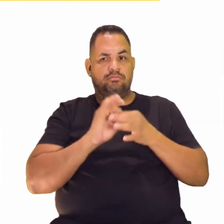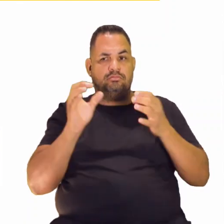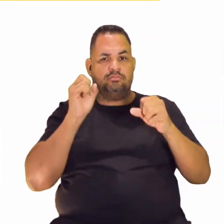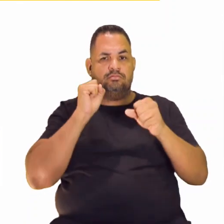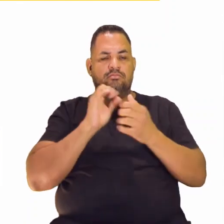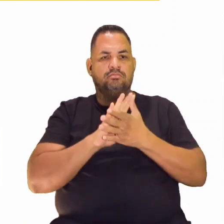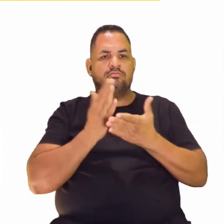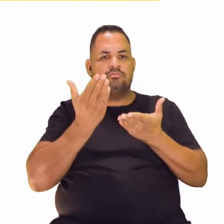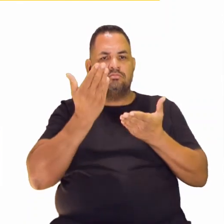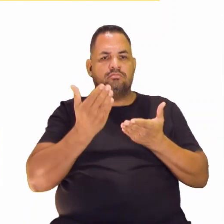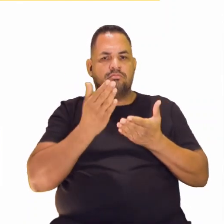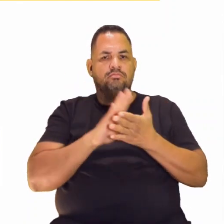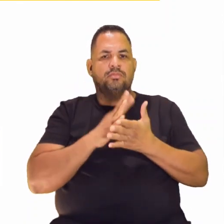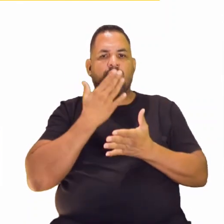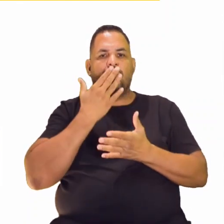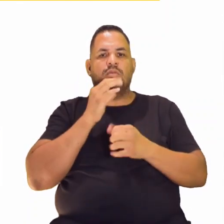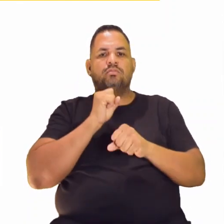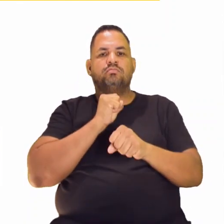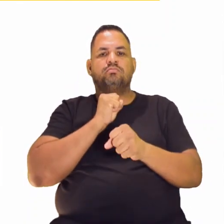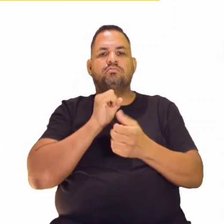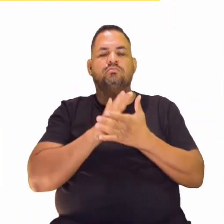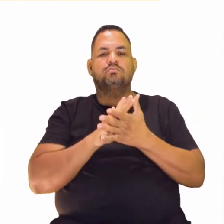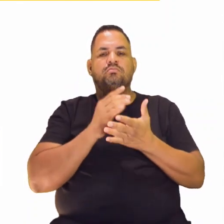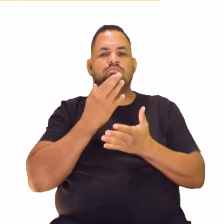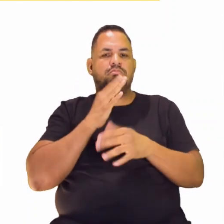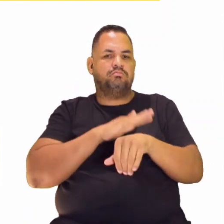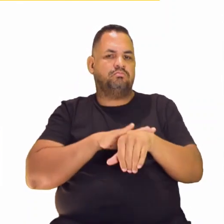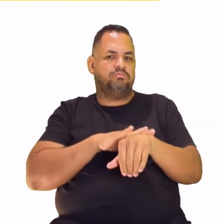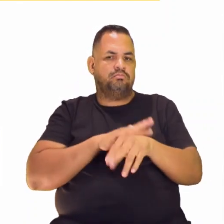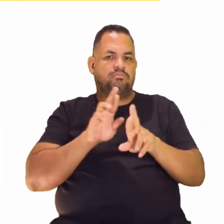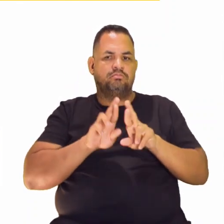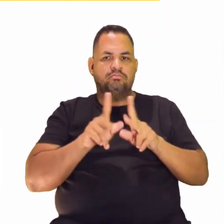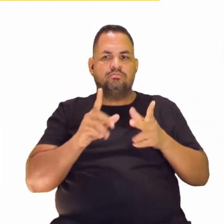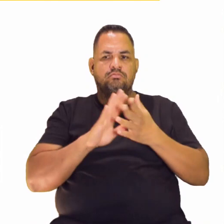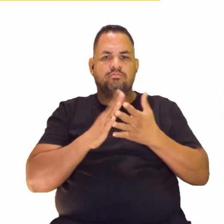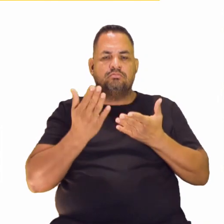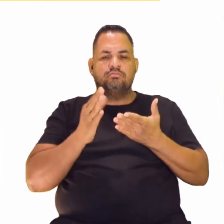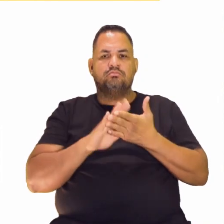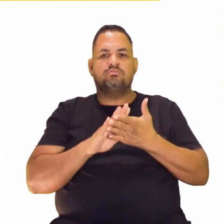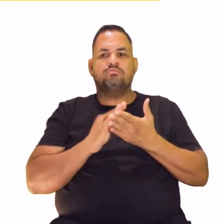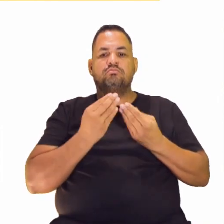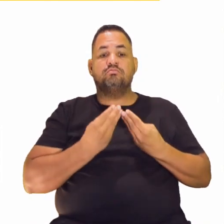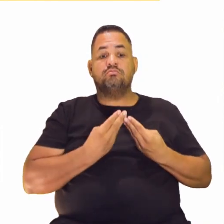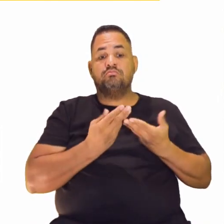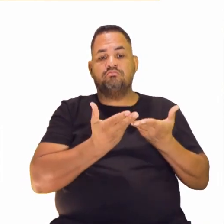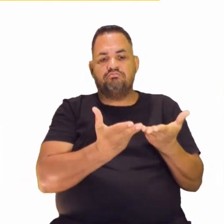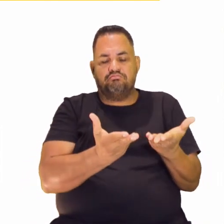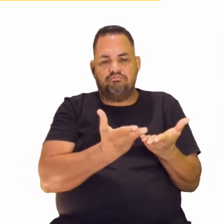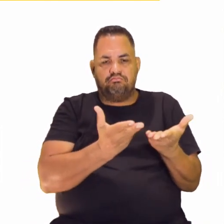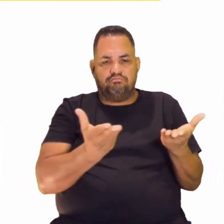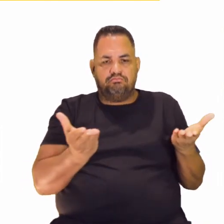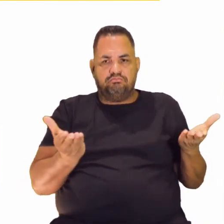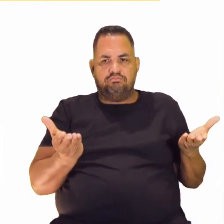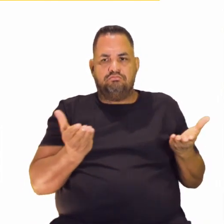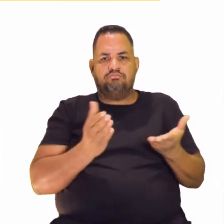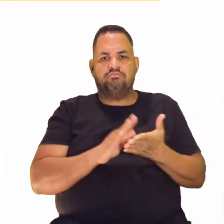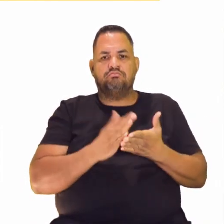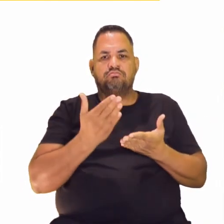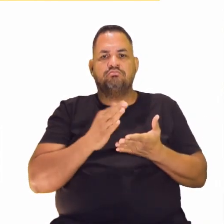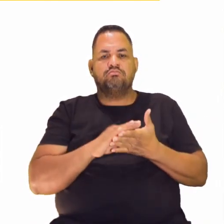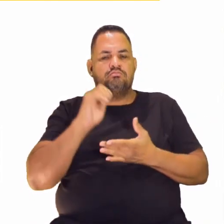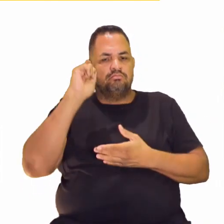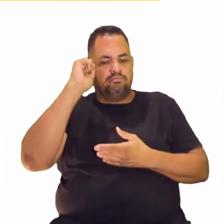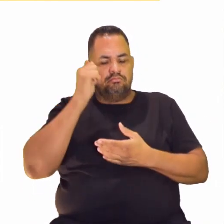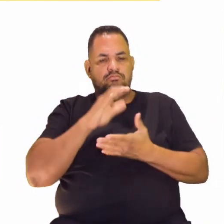e os cativos pela cor da pele, e essa diferença é vista porque alguns servem, como no caso da mulher